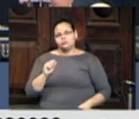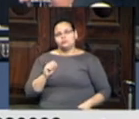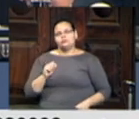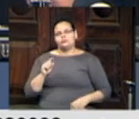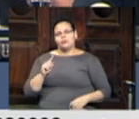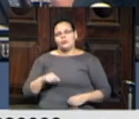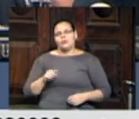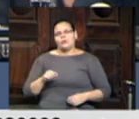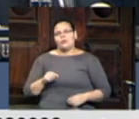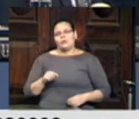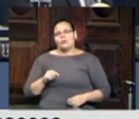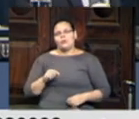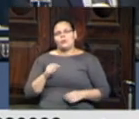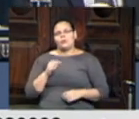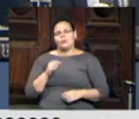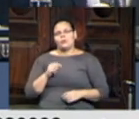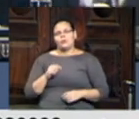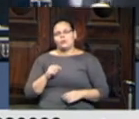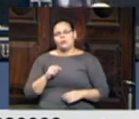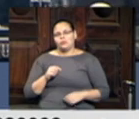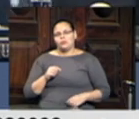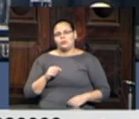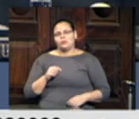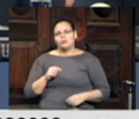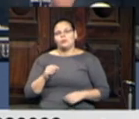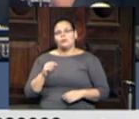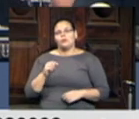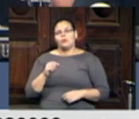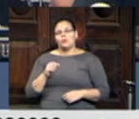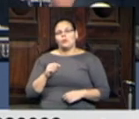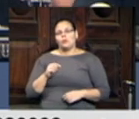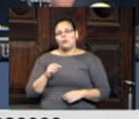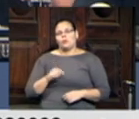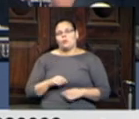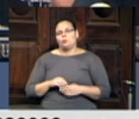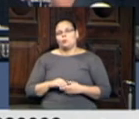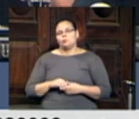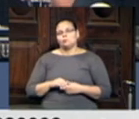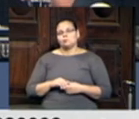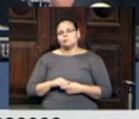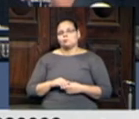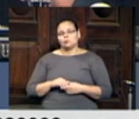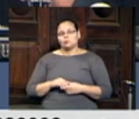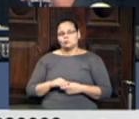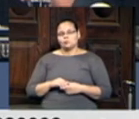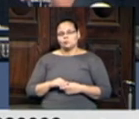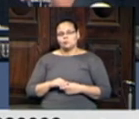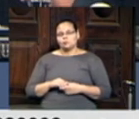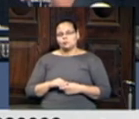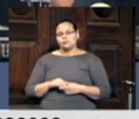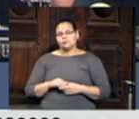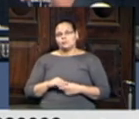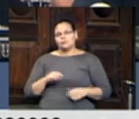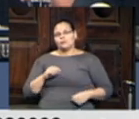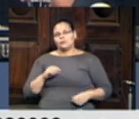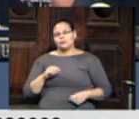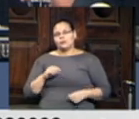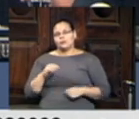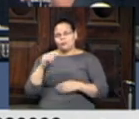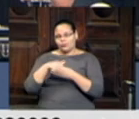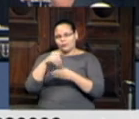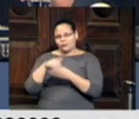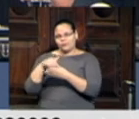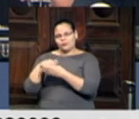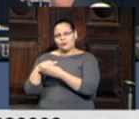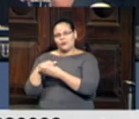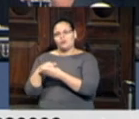solene para a entrega da medalha Tiradentes e respectivo diploma, doutora Cátia Valverde Junqueira. Os senhores, em